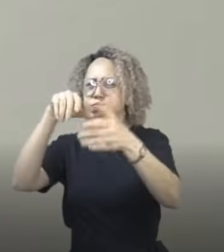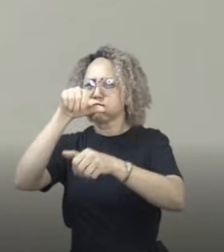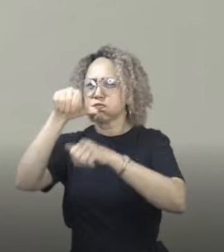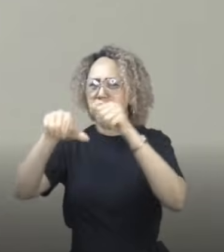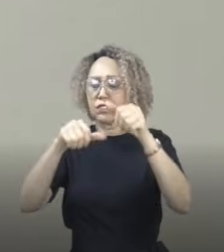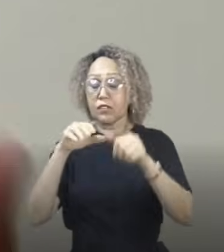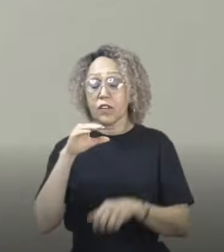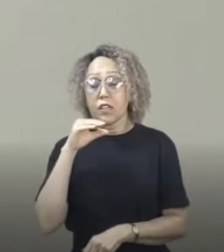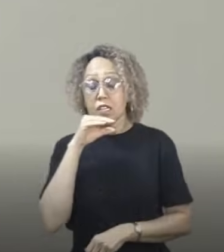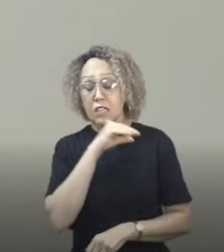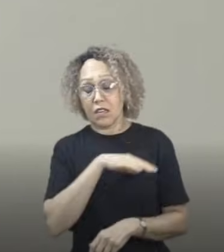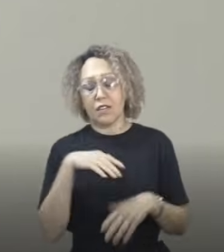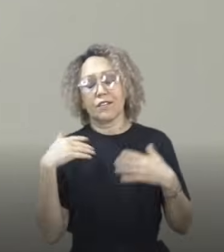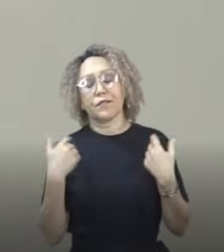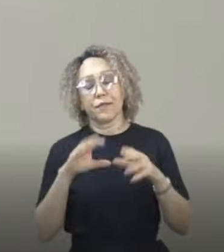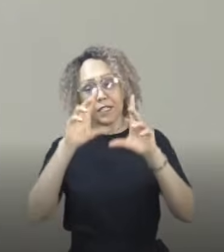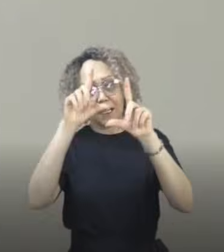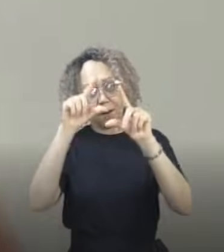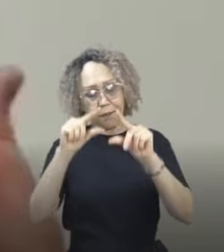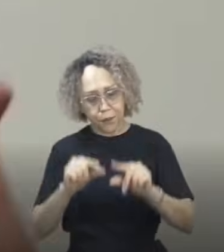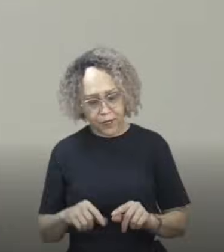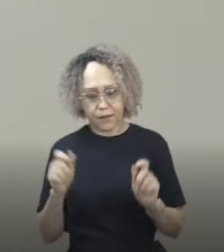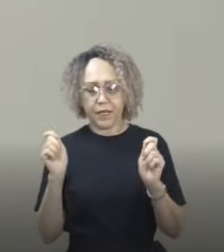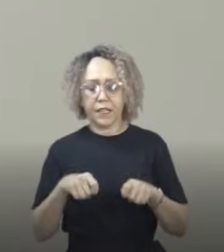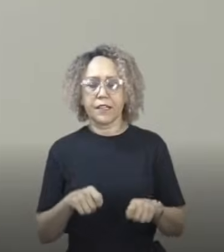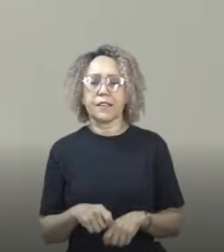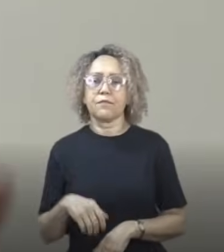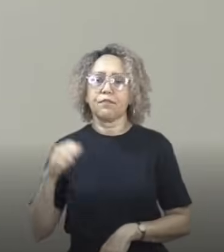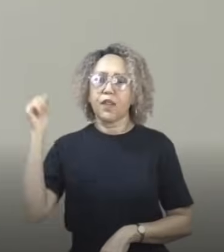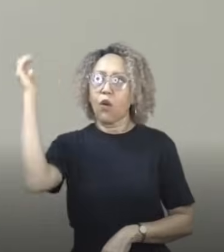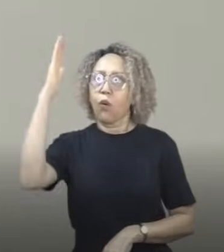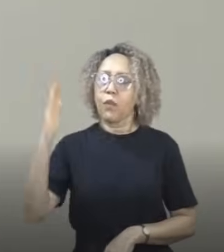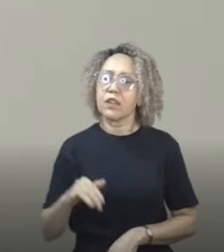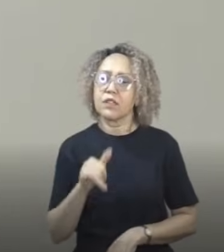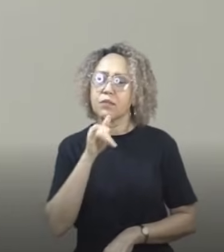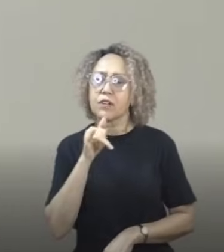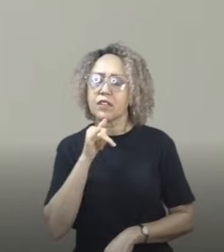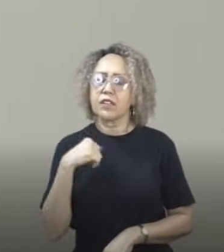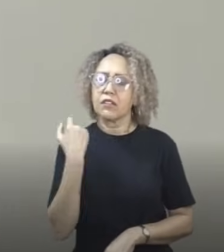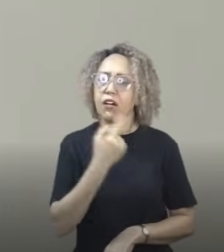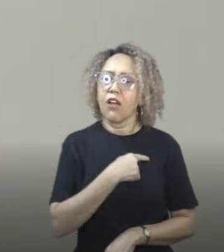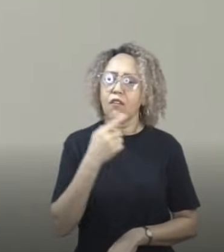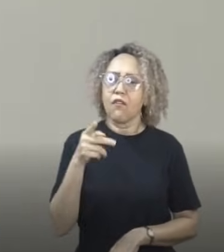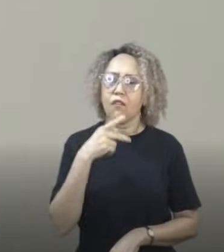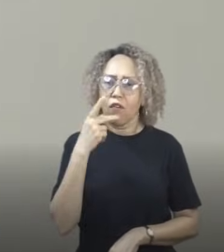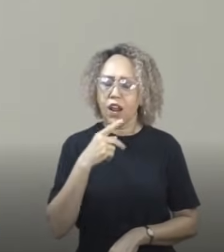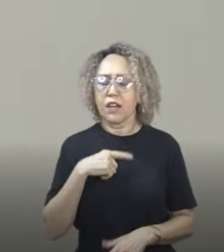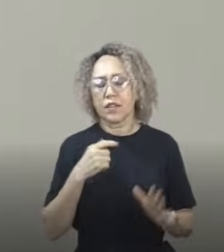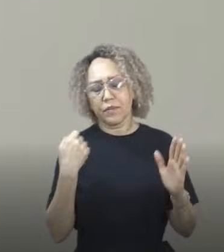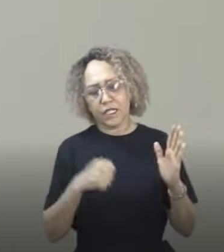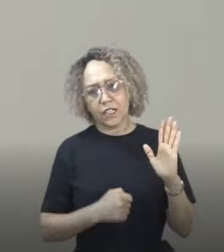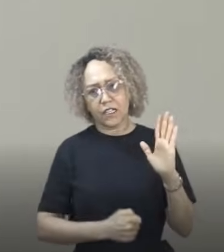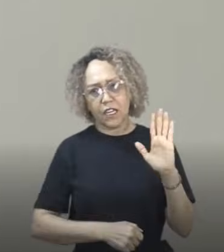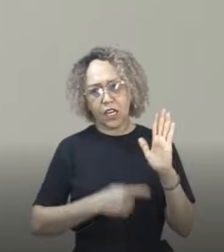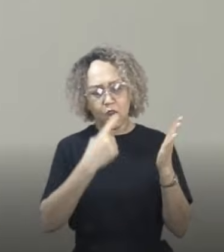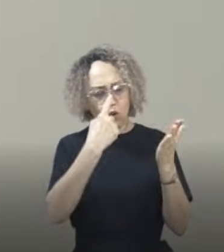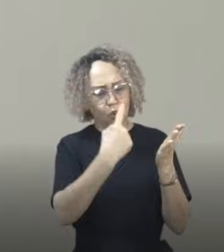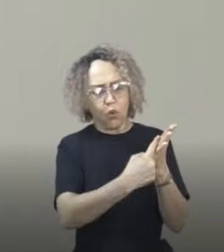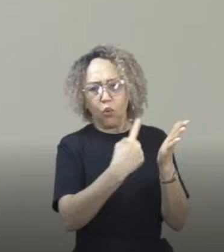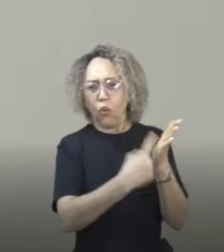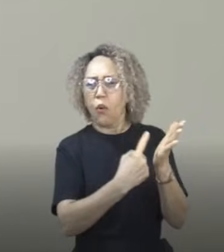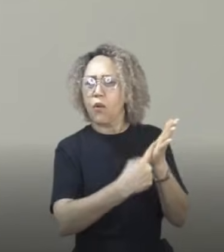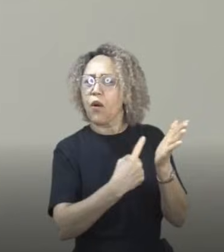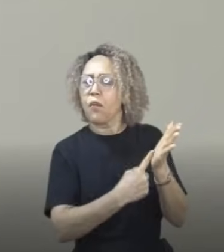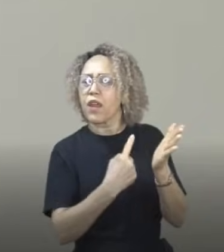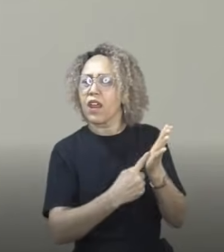acho que é isso que precisa fazer. O Brasil, por exemplo, como os países, quando a gente fala que precisa ter uma agenda, né, de aí nos